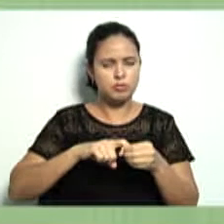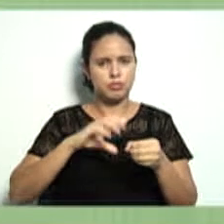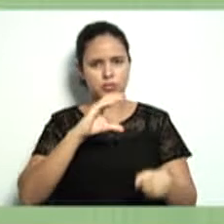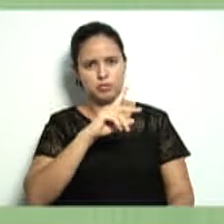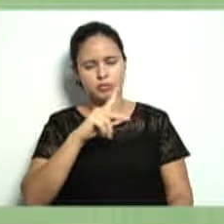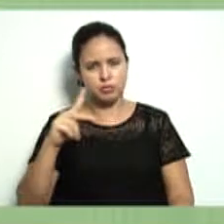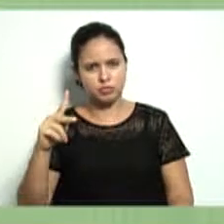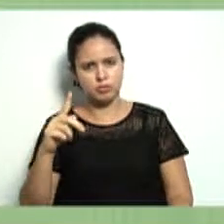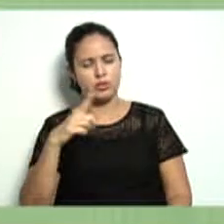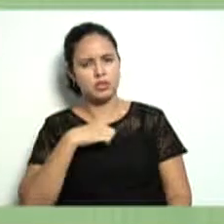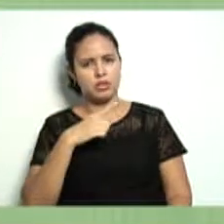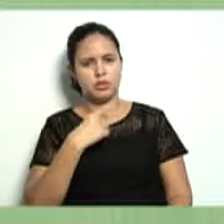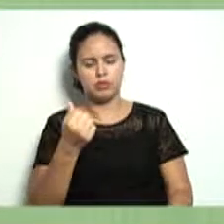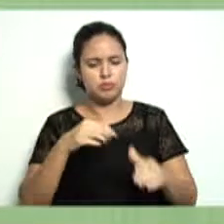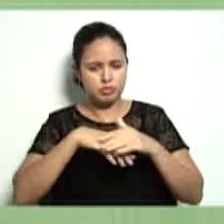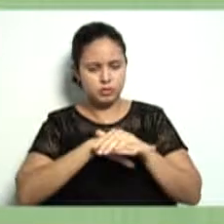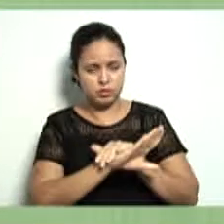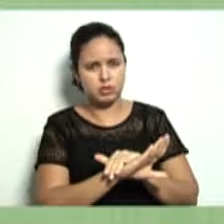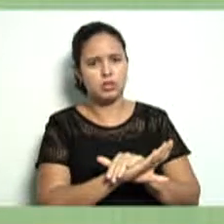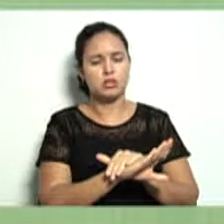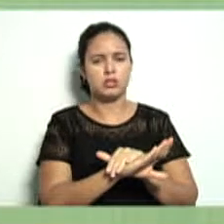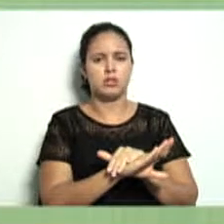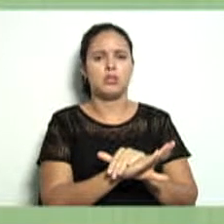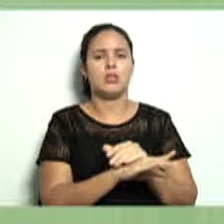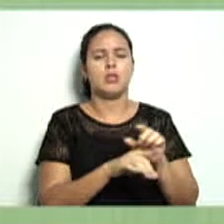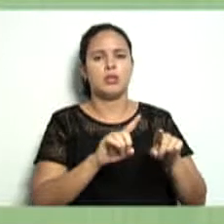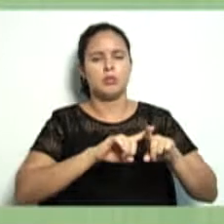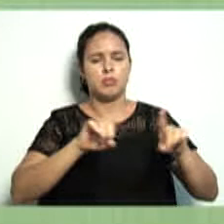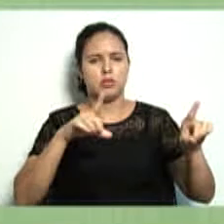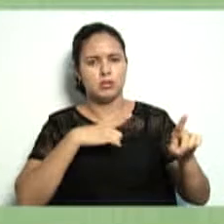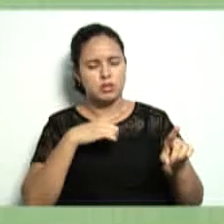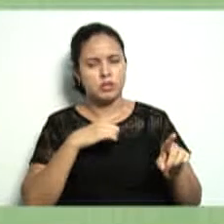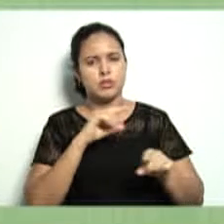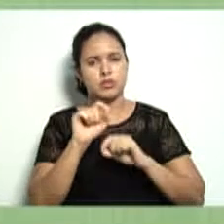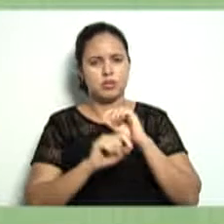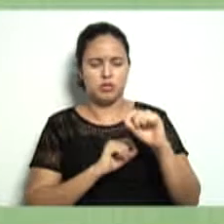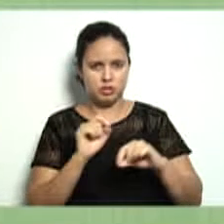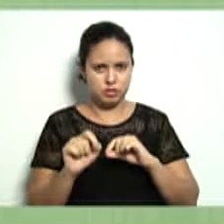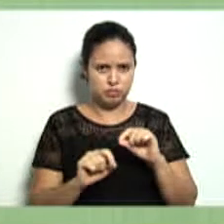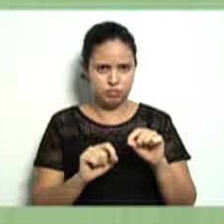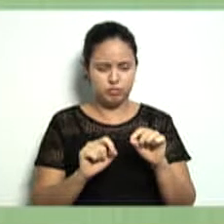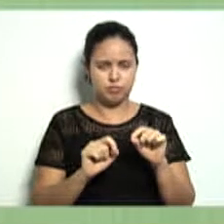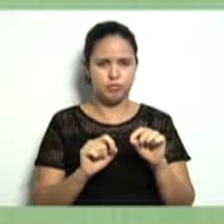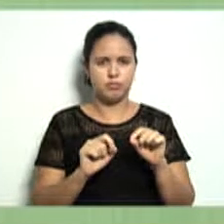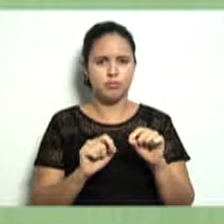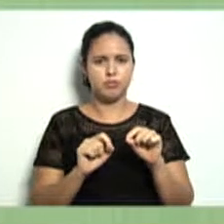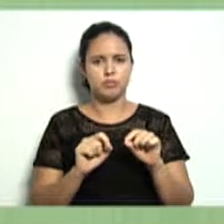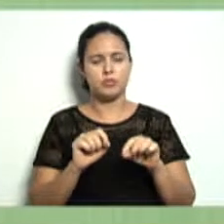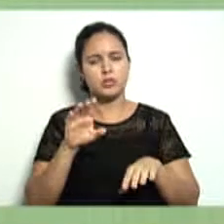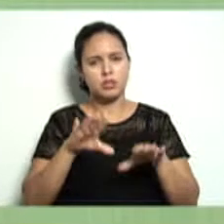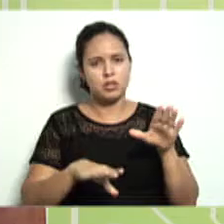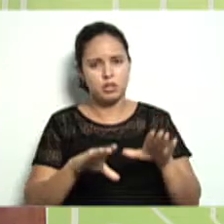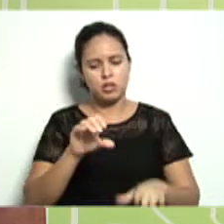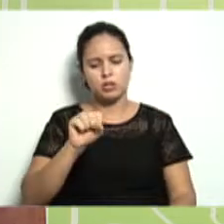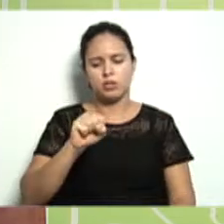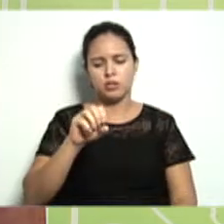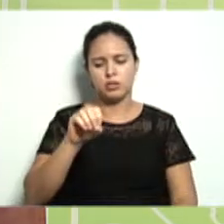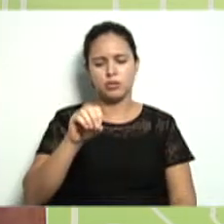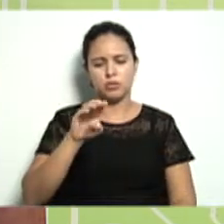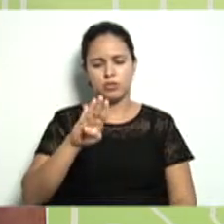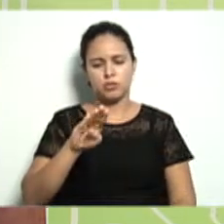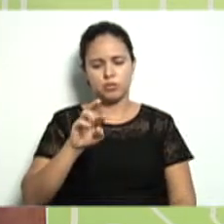de reserva da minha cooperativa, mas eu tenho aquela questão de que as sobras, aquilo